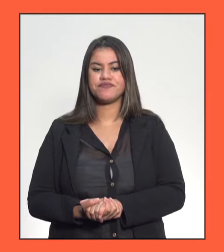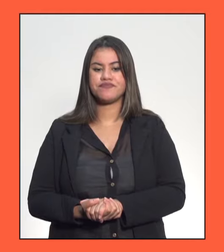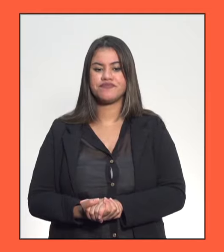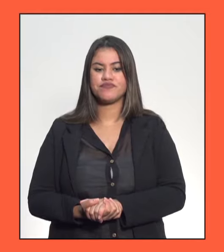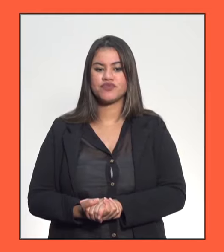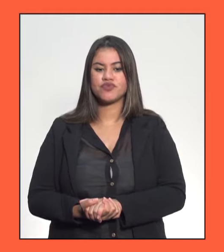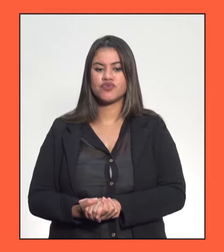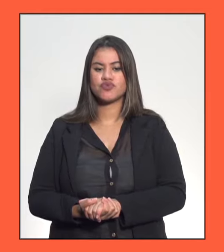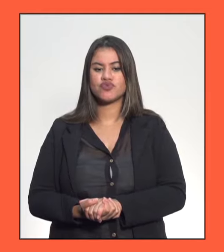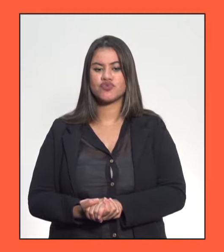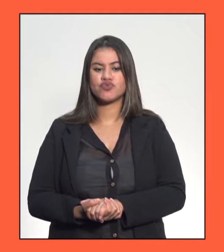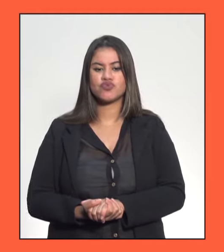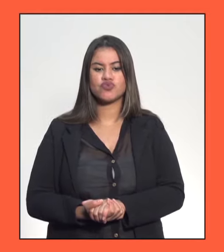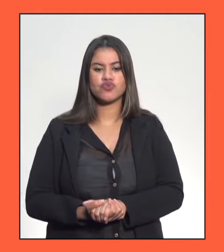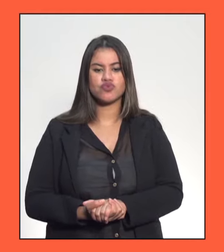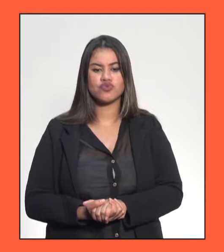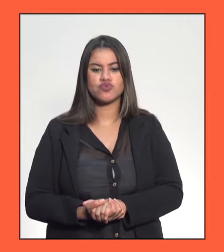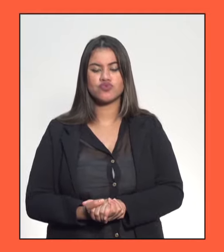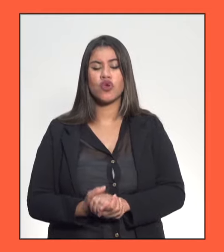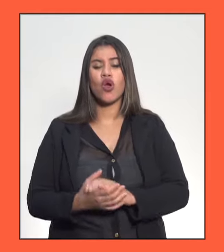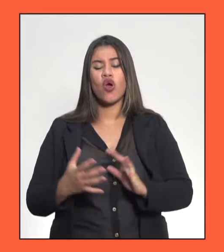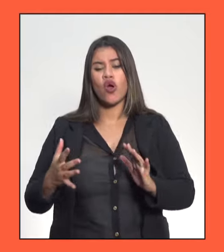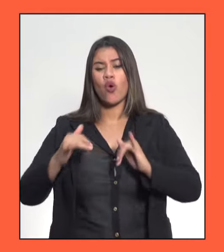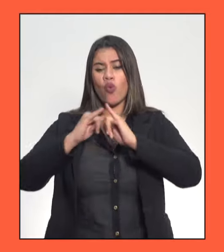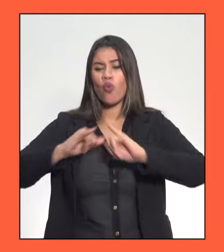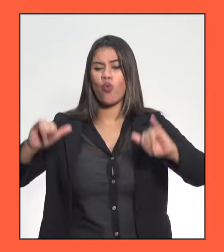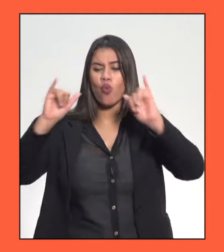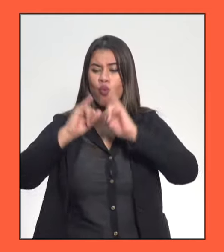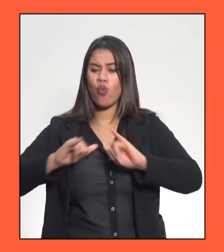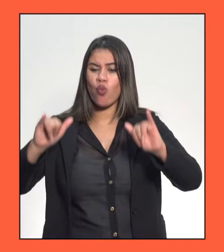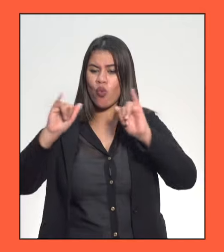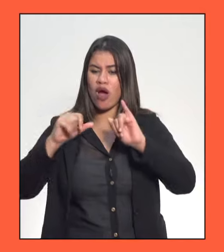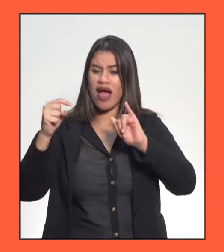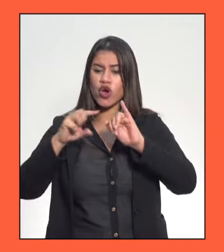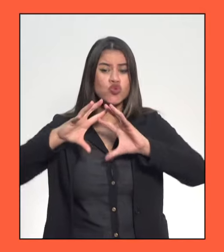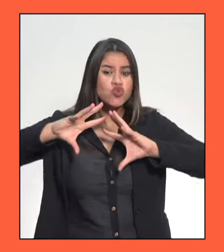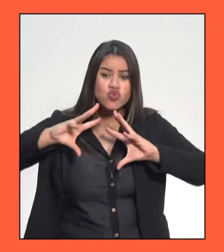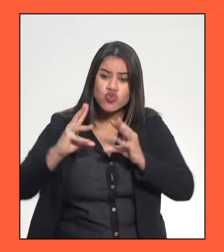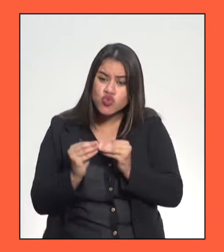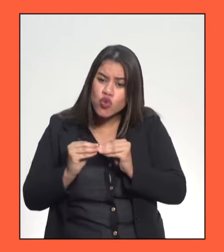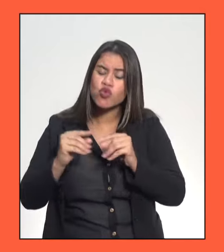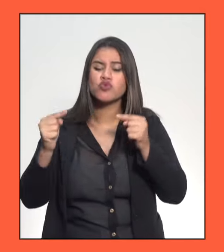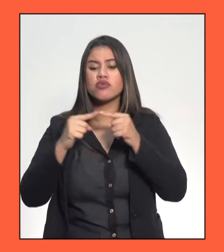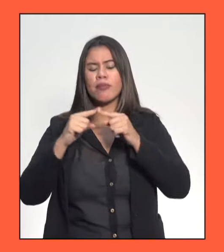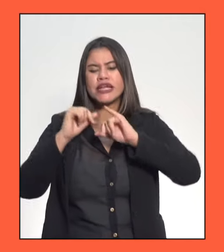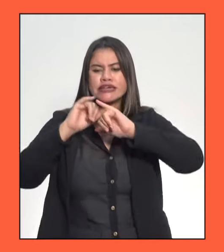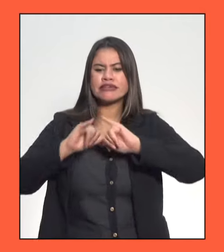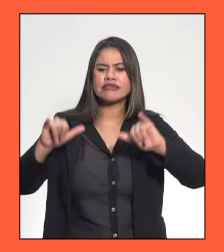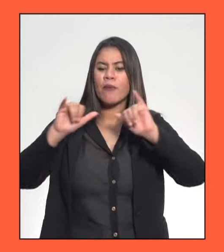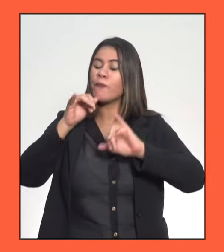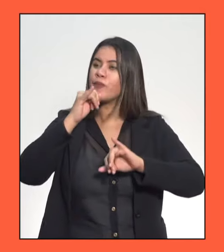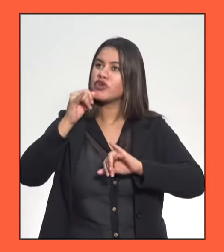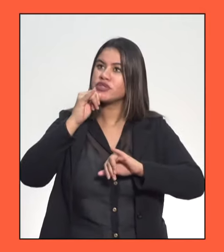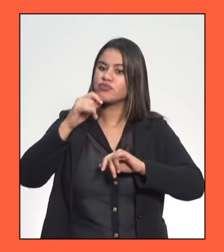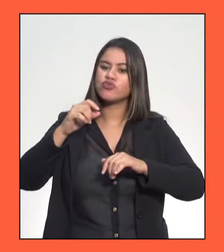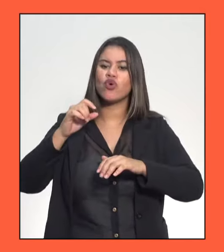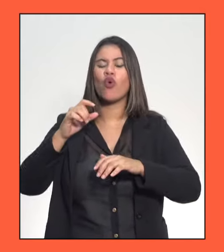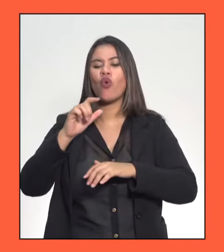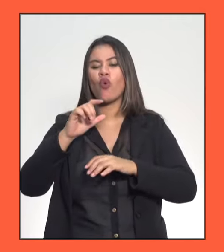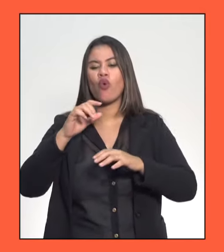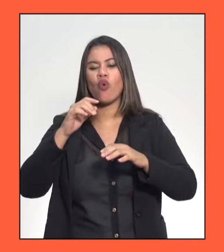Será que podemos chamar tudo o que nós escutamos de notícia, pessoal? Tudo, tudo. O que eu escuto no chat, o que eu leio na